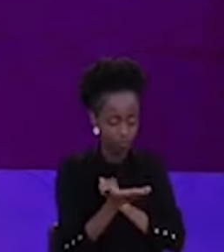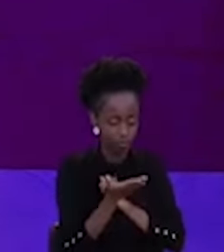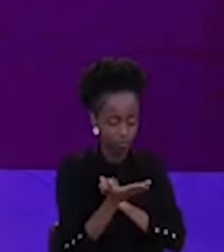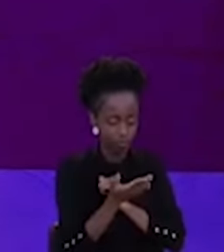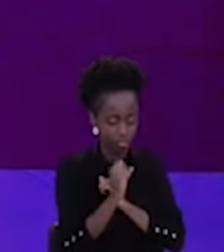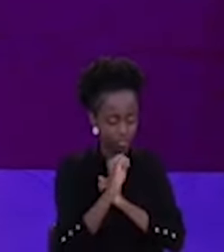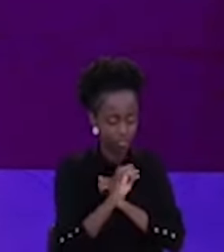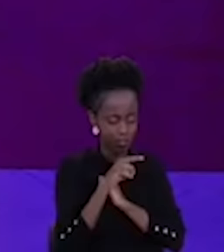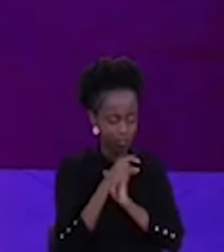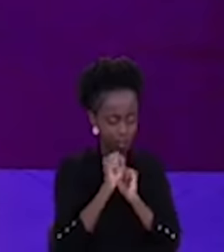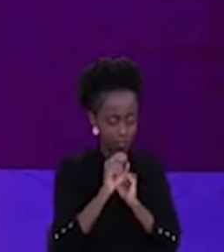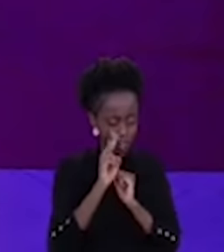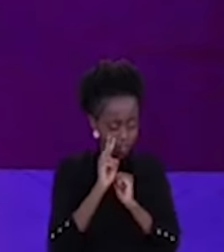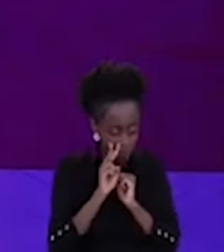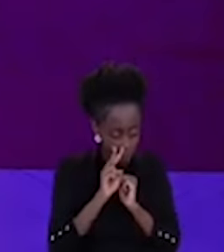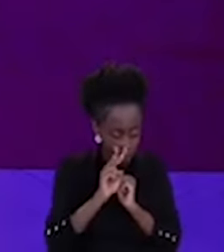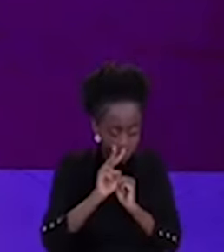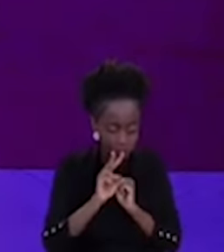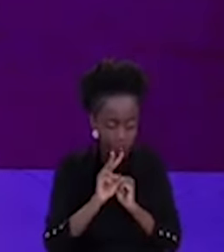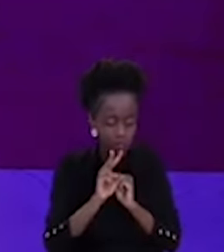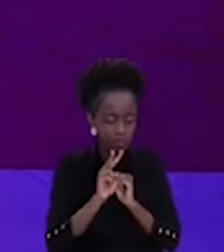se você pudesse vê-lo,